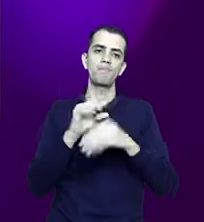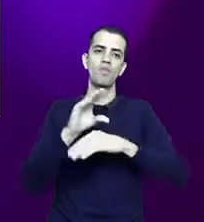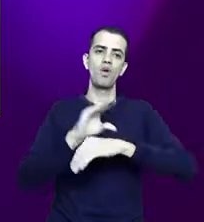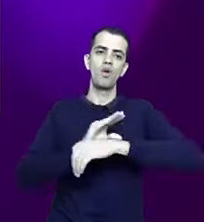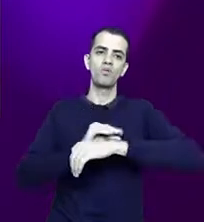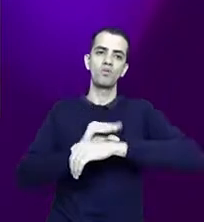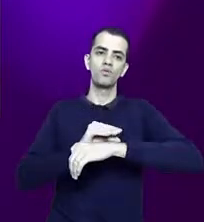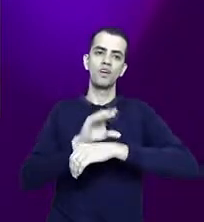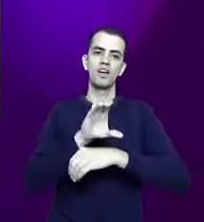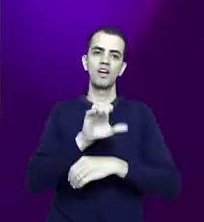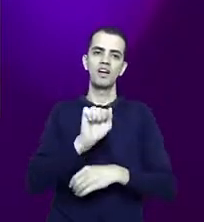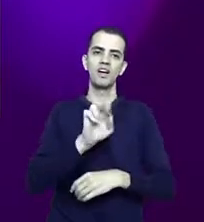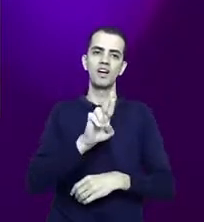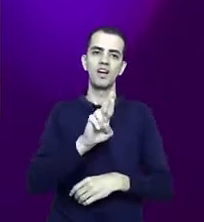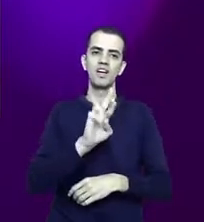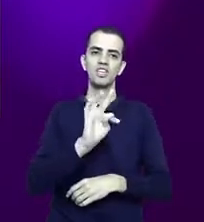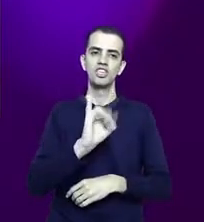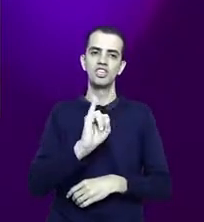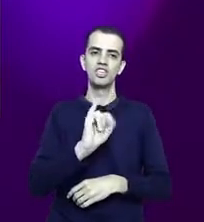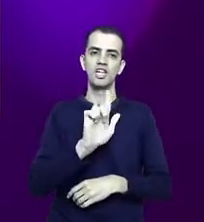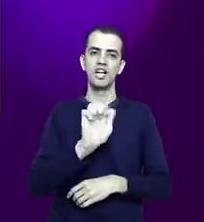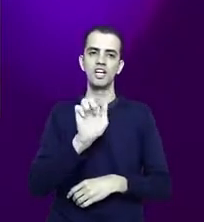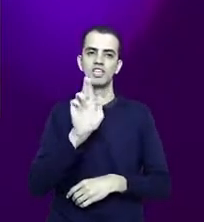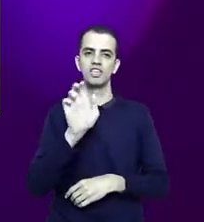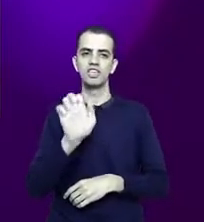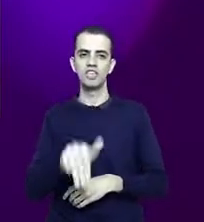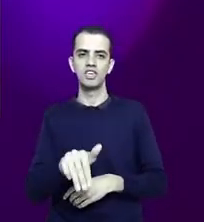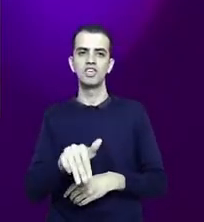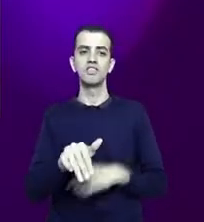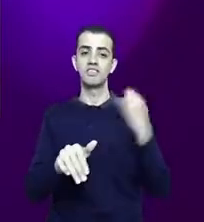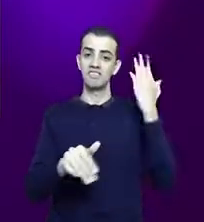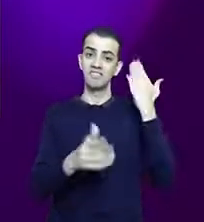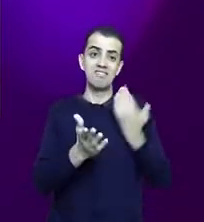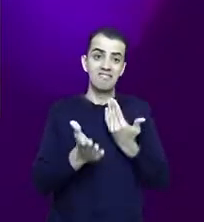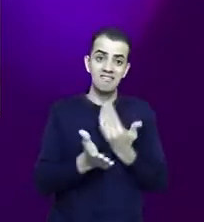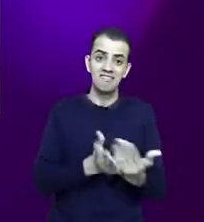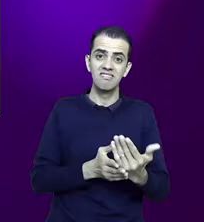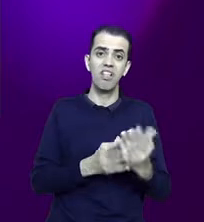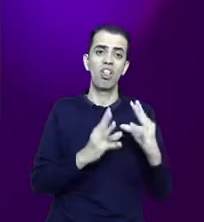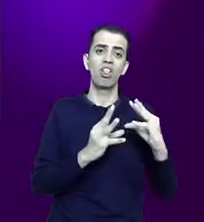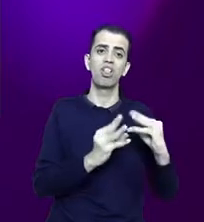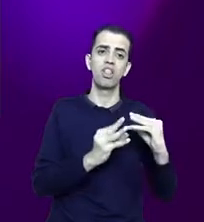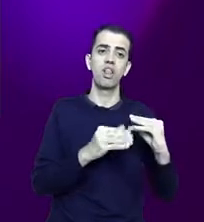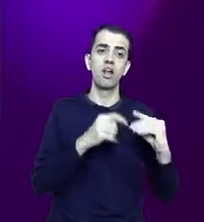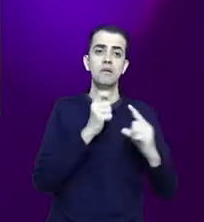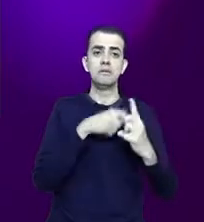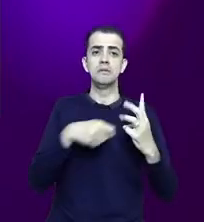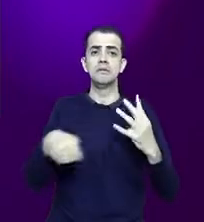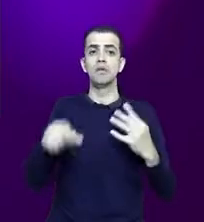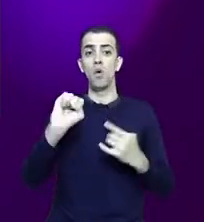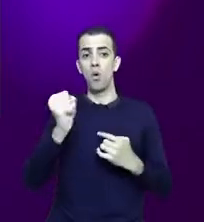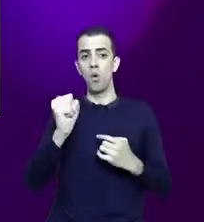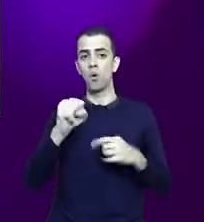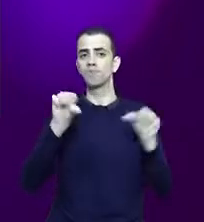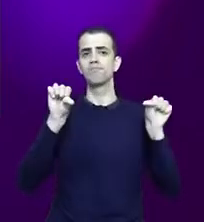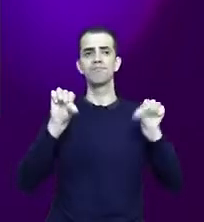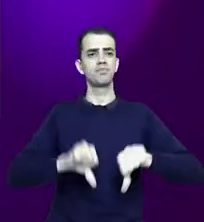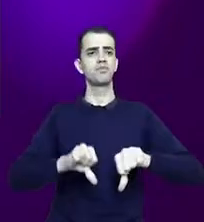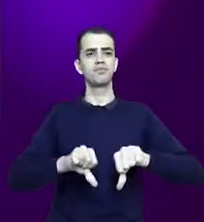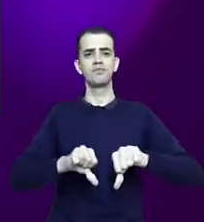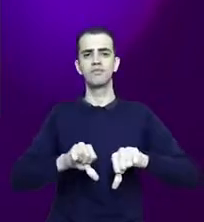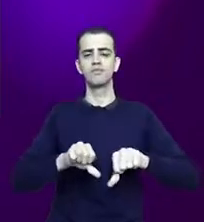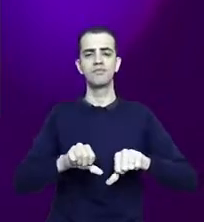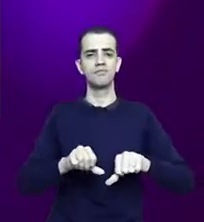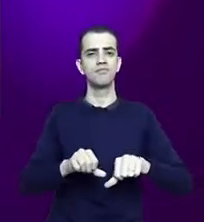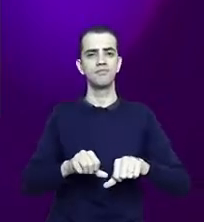acho que a cartilagem já, desde o início, já estava prejudicada, né? Então, agora, passado 8 meses, com certeza está pior, né?